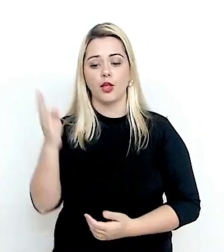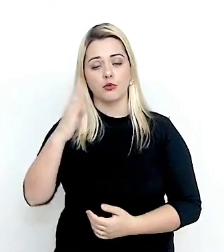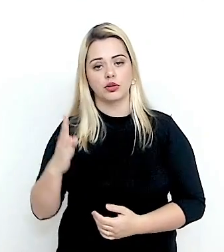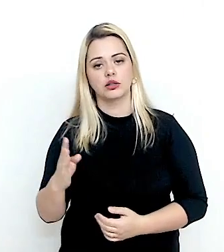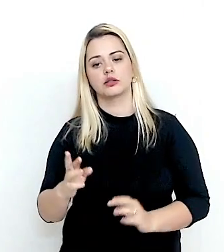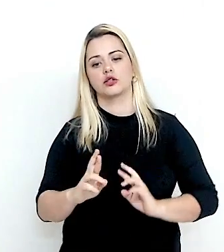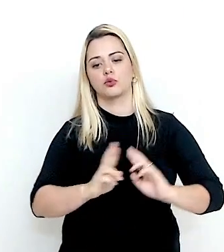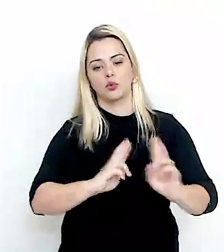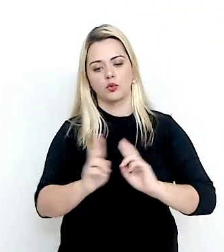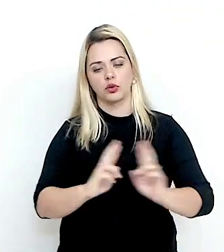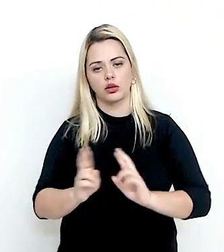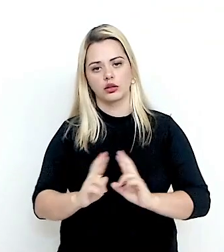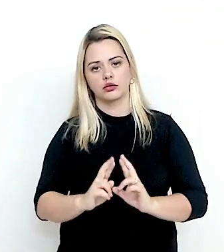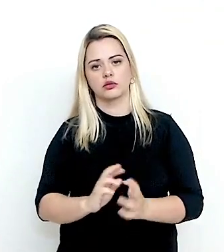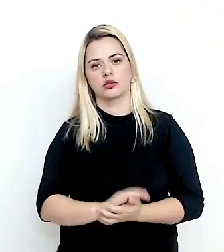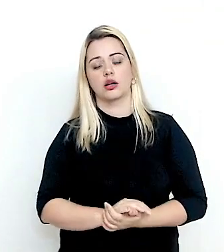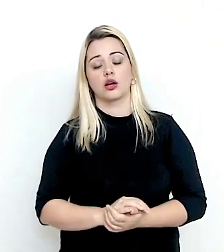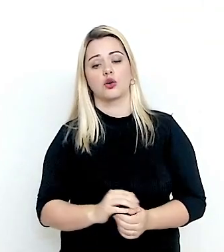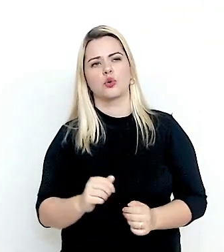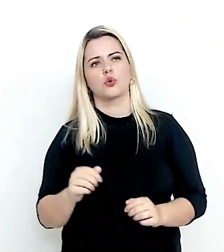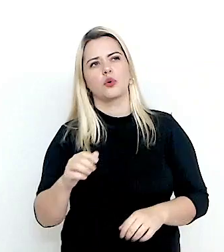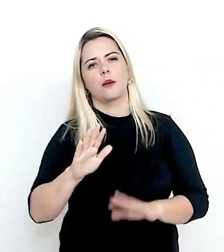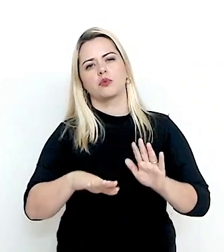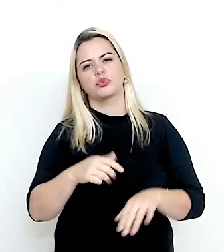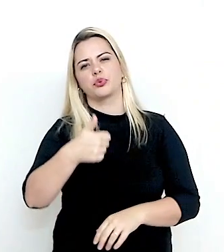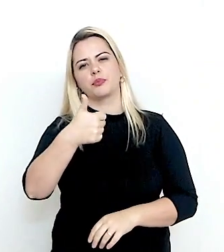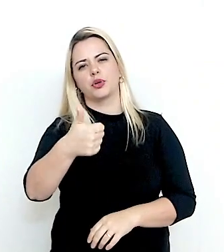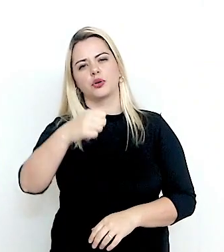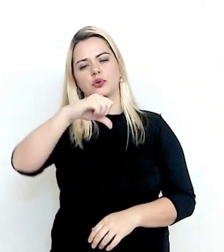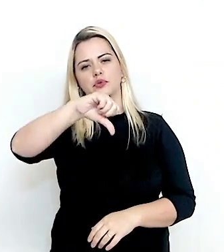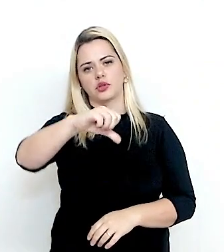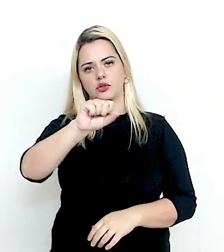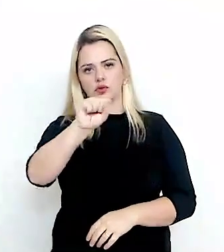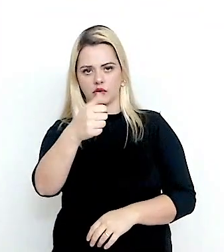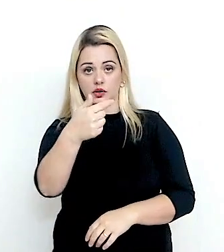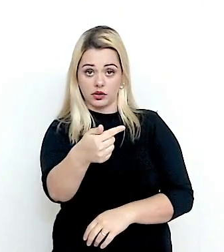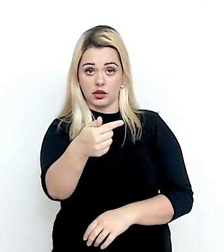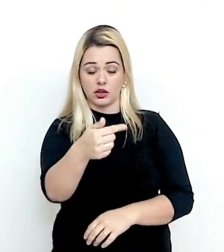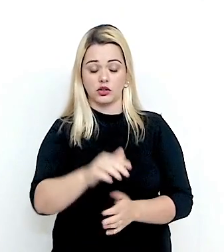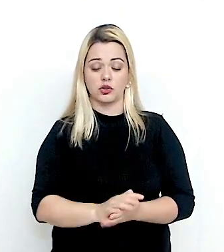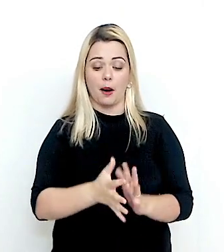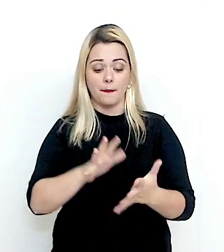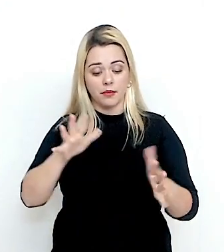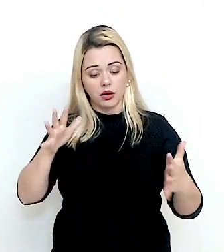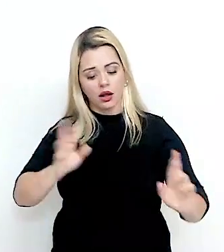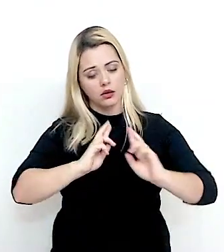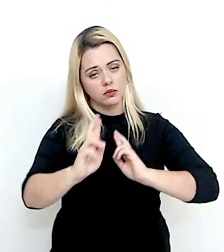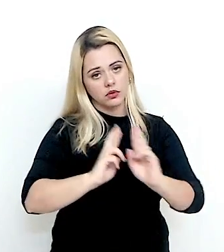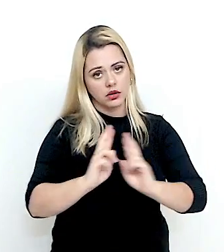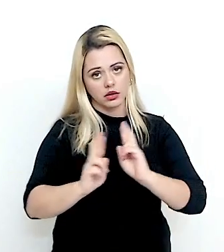1987. Naquele momento, a Mongólia iniciava um processo de ampliação das suas relações